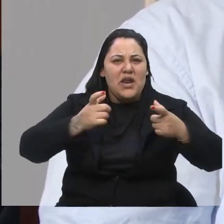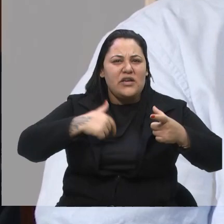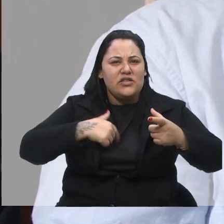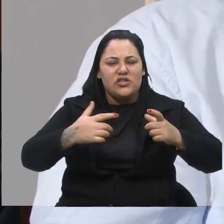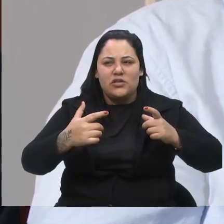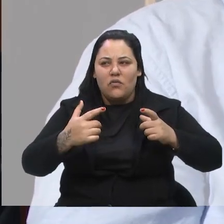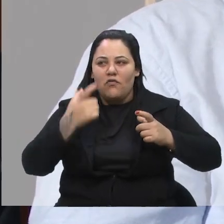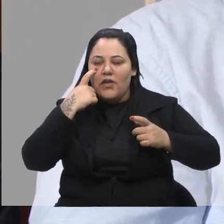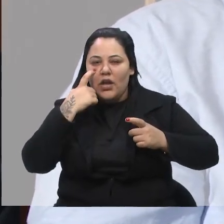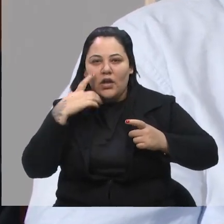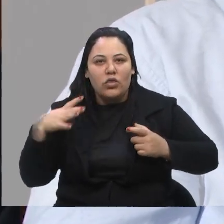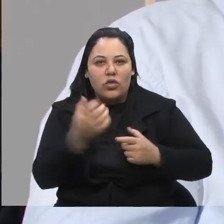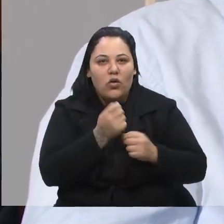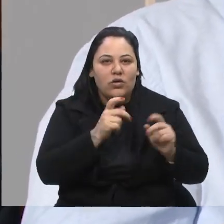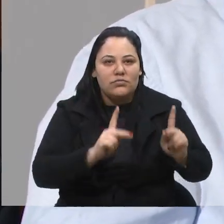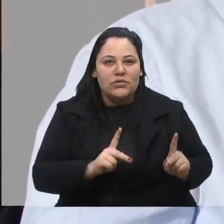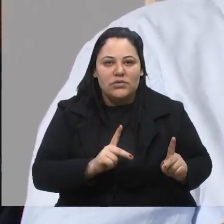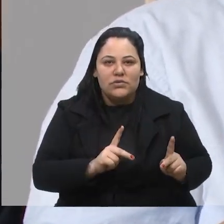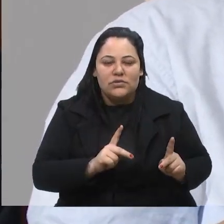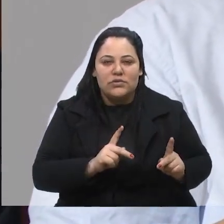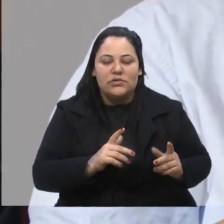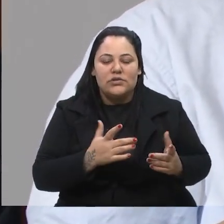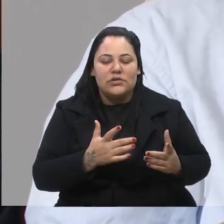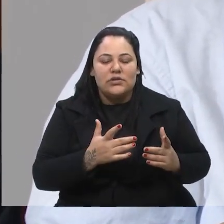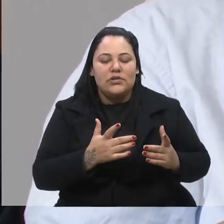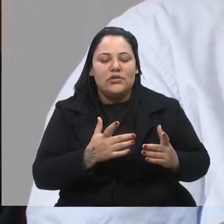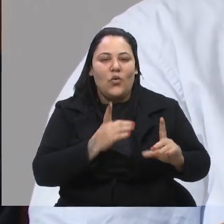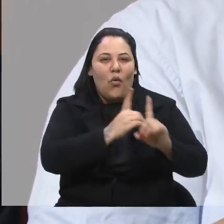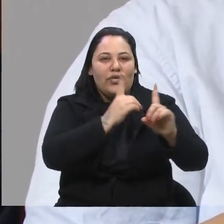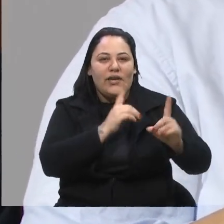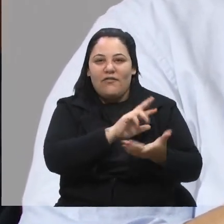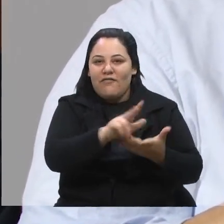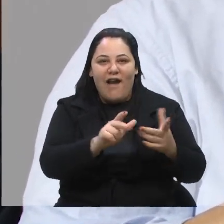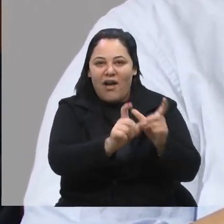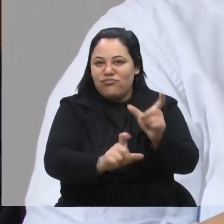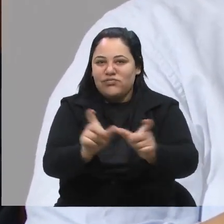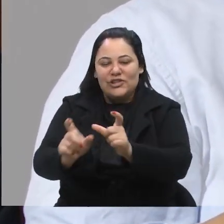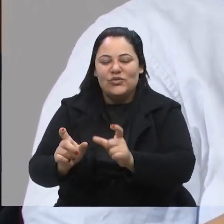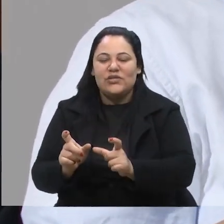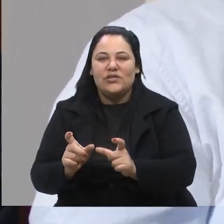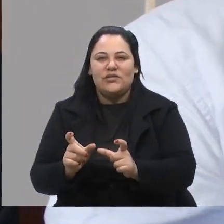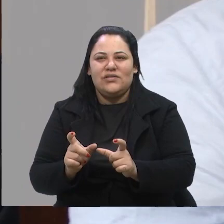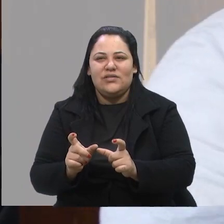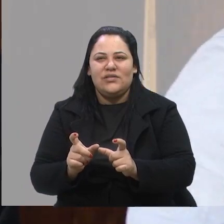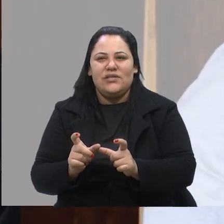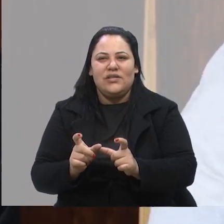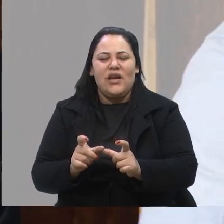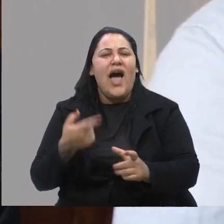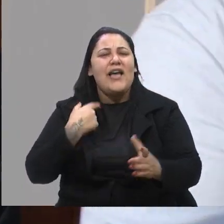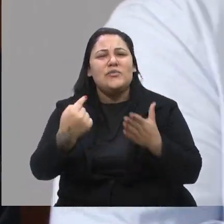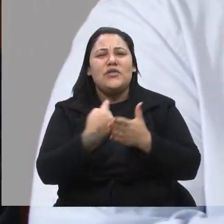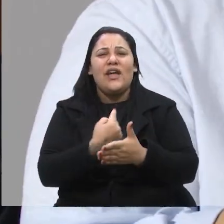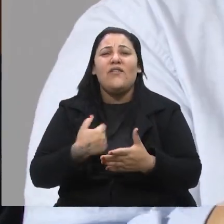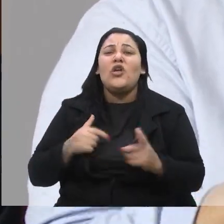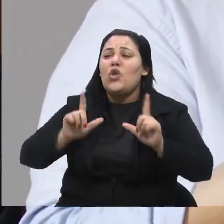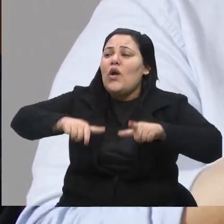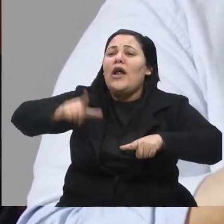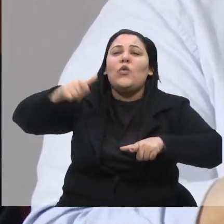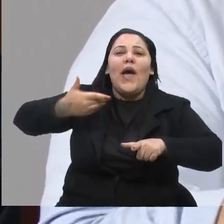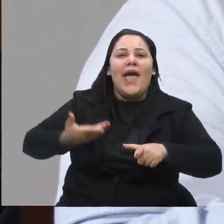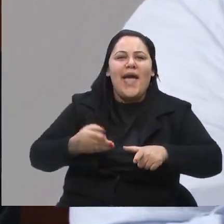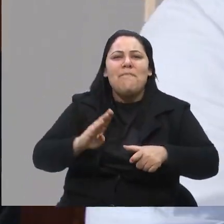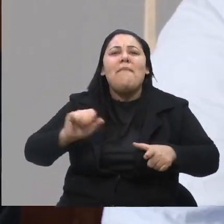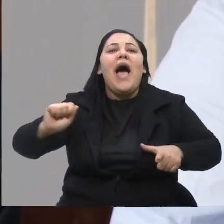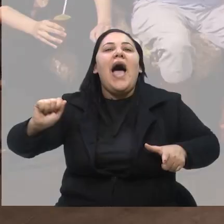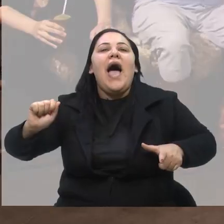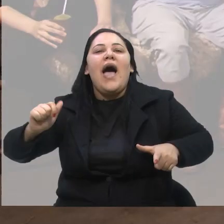com todos esses caras. Né? Me deparei com todos esses caras. E daí os caras, mas de onde tu é? Mas tá louco,